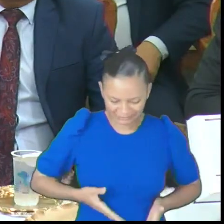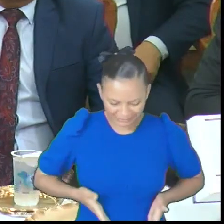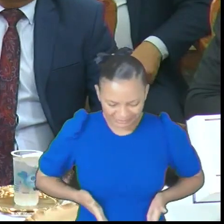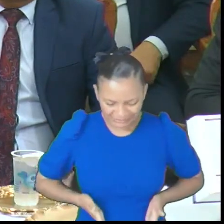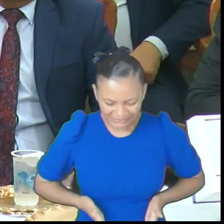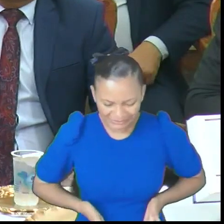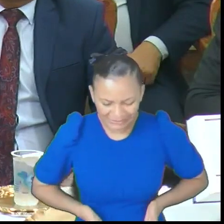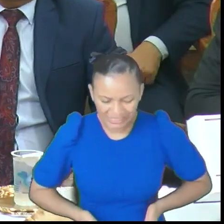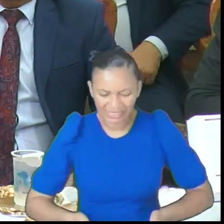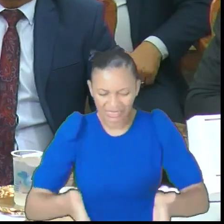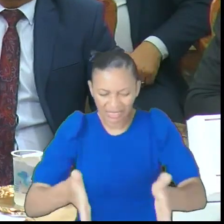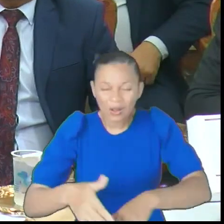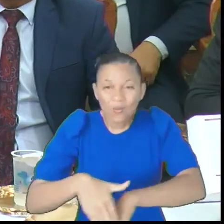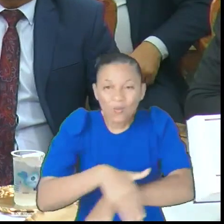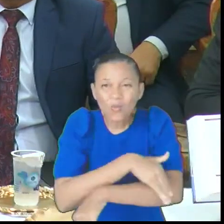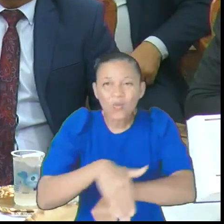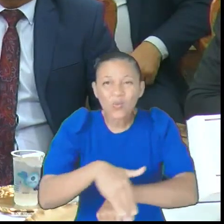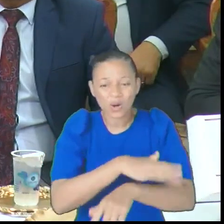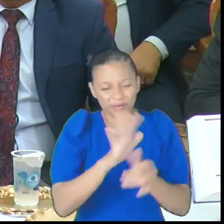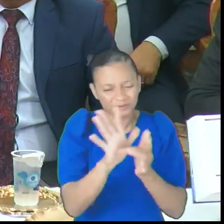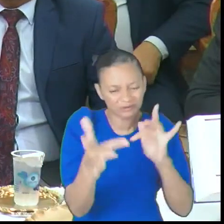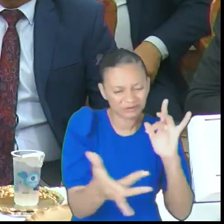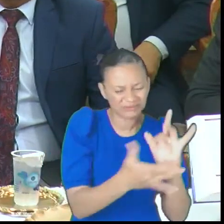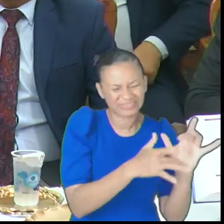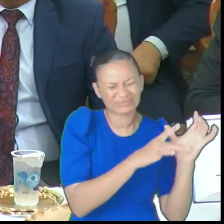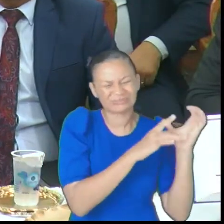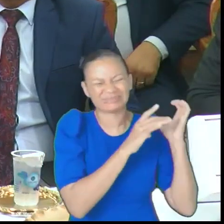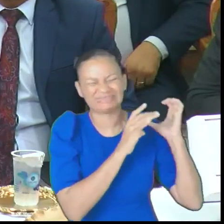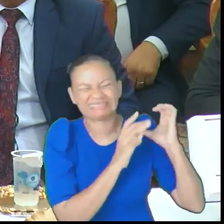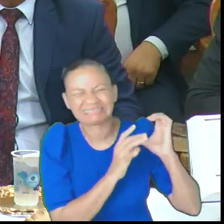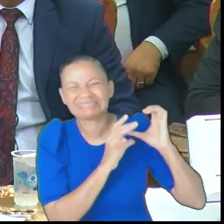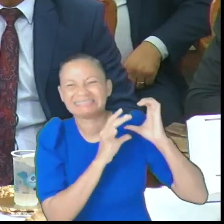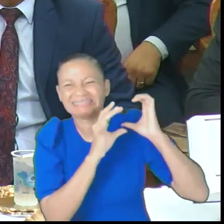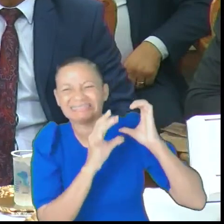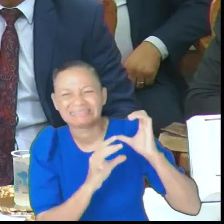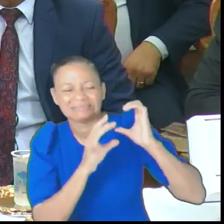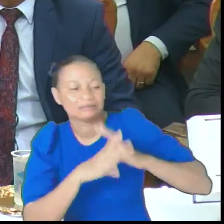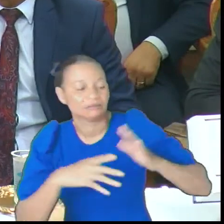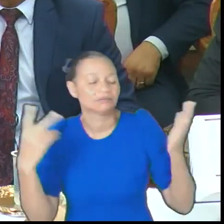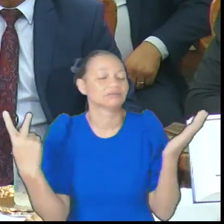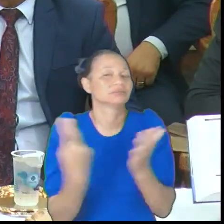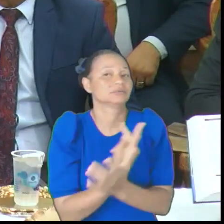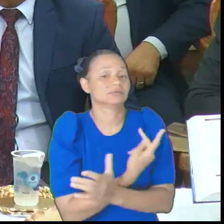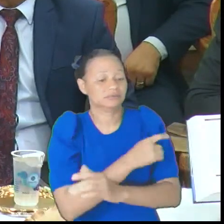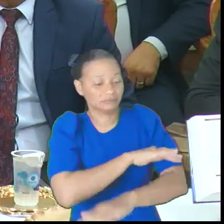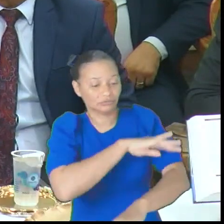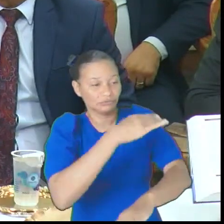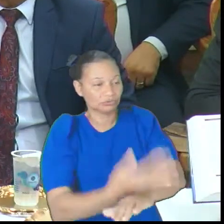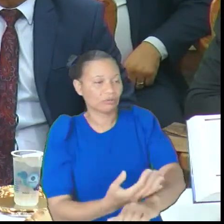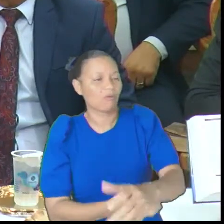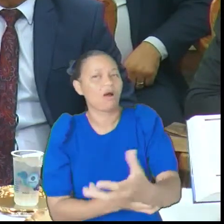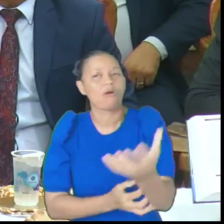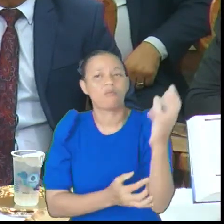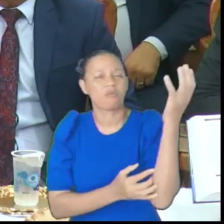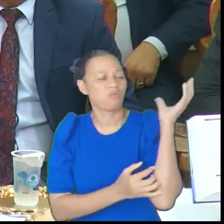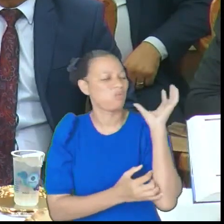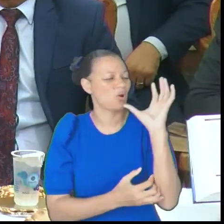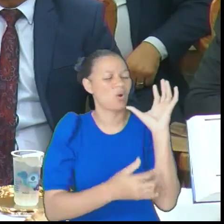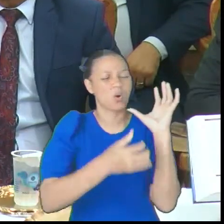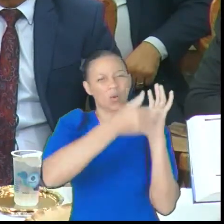dolorosa, o que aconteceu em cima do Monte das Oliveiras, o que